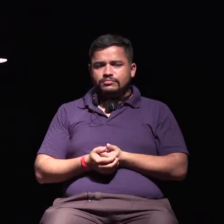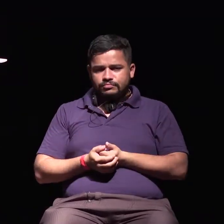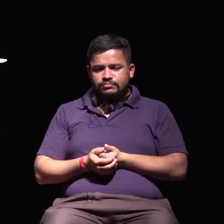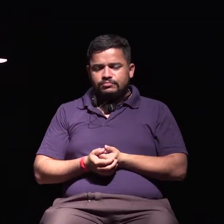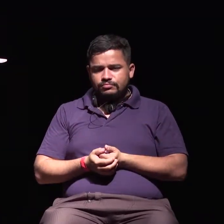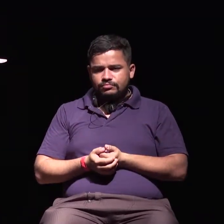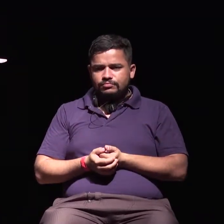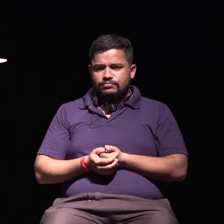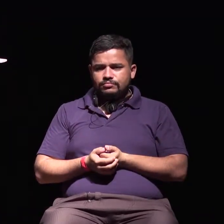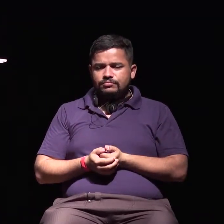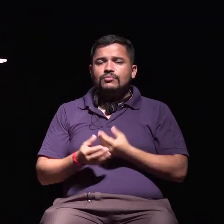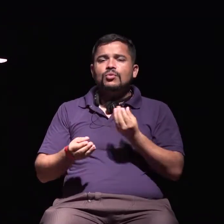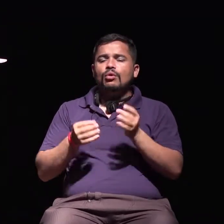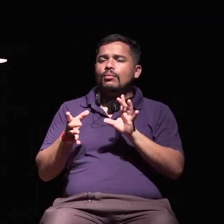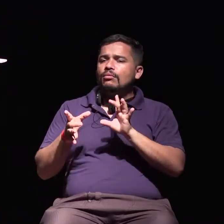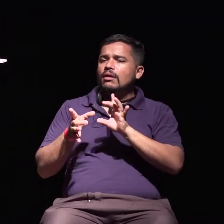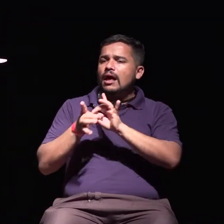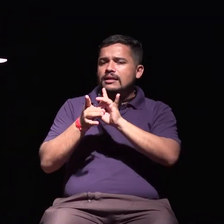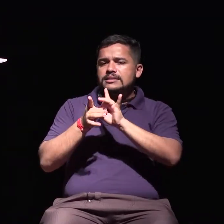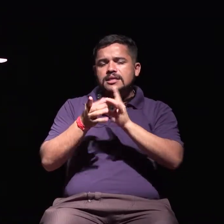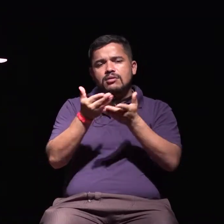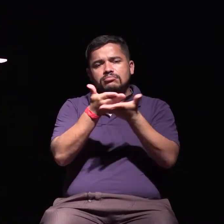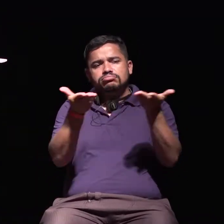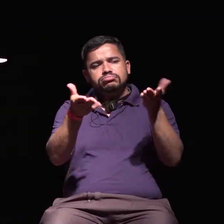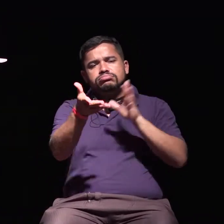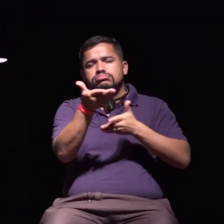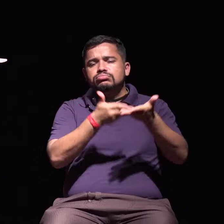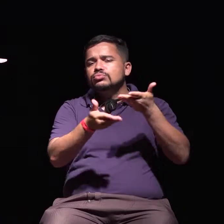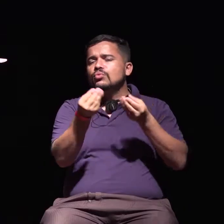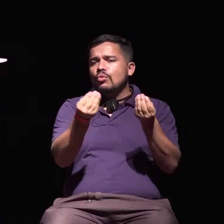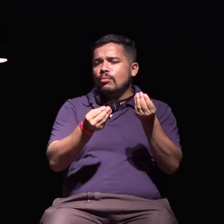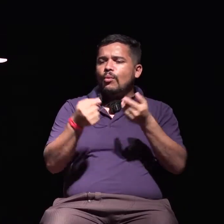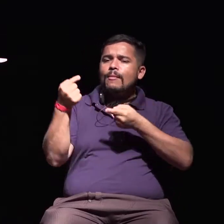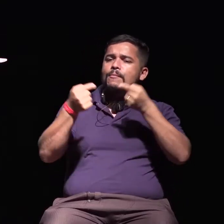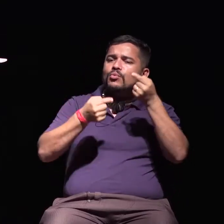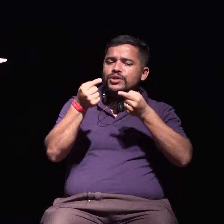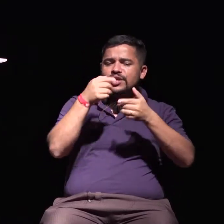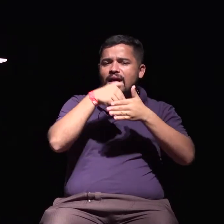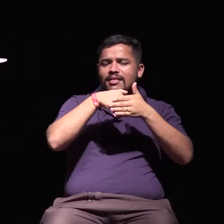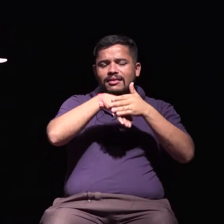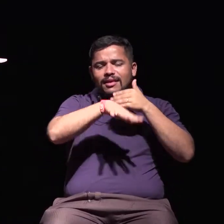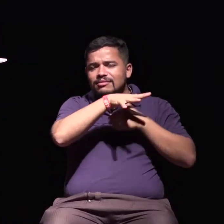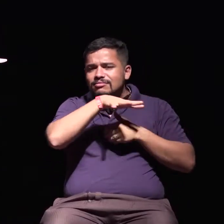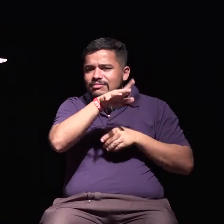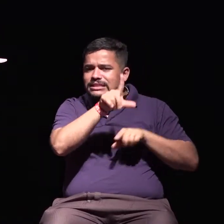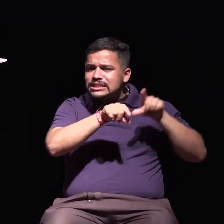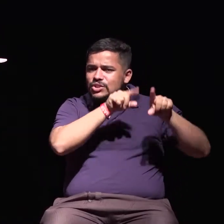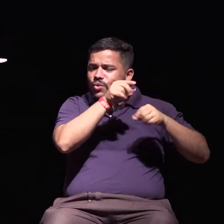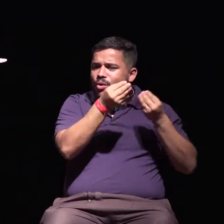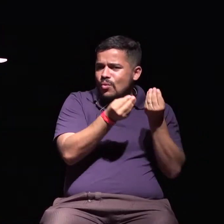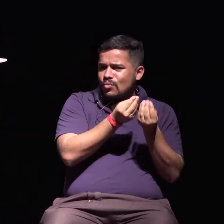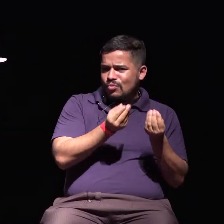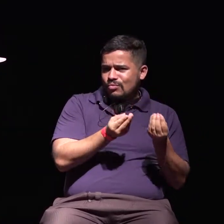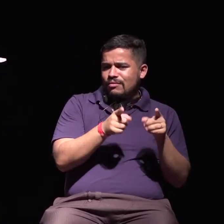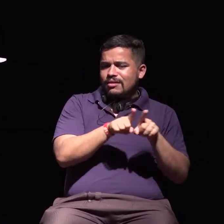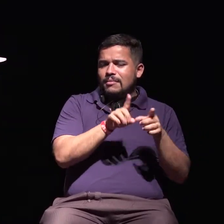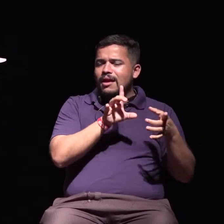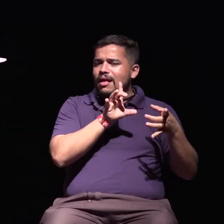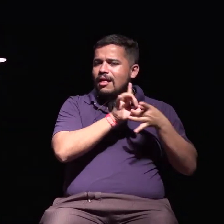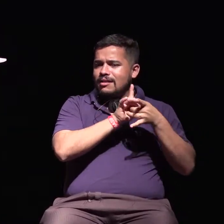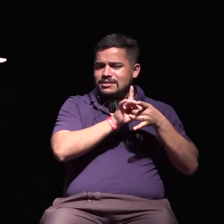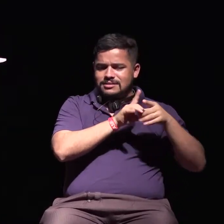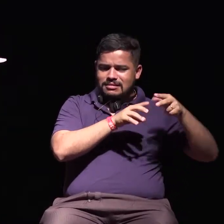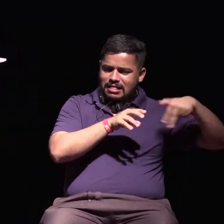da dança, que relação propõe ao público, qual a política implicada nessas escolhas e qual a relação da dança com